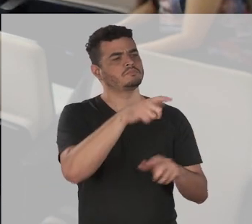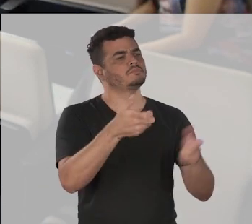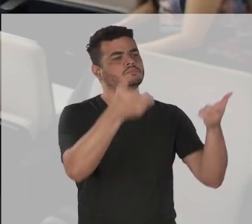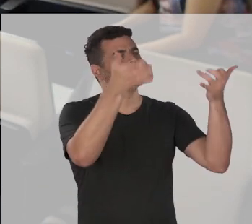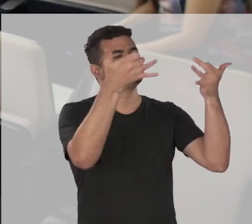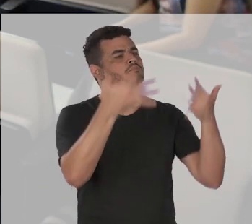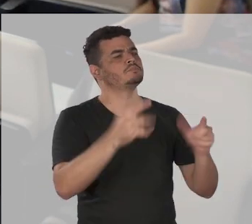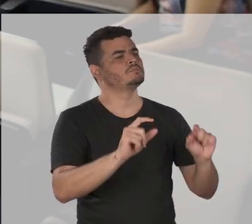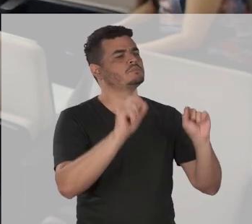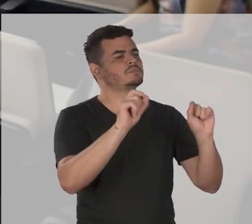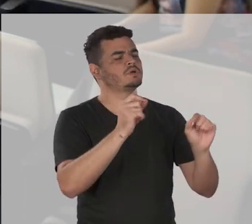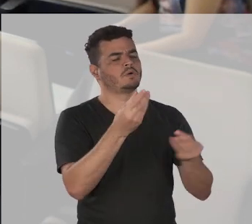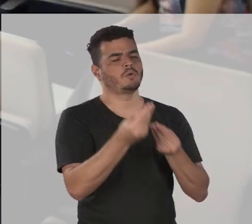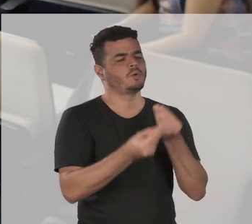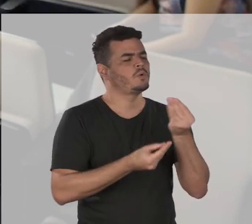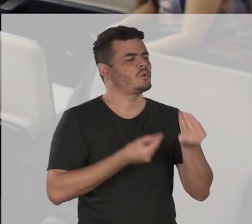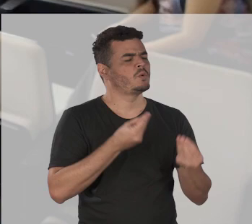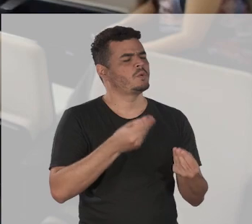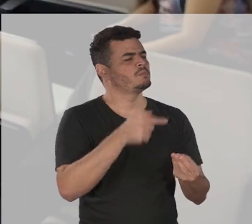você avalia